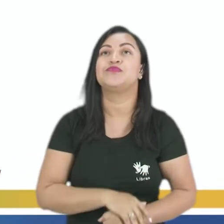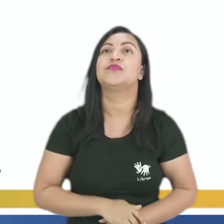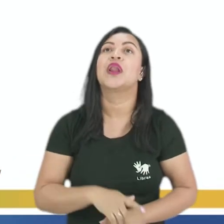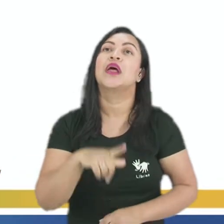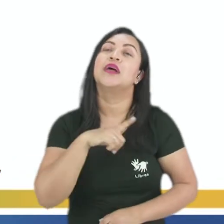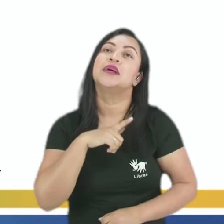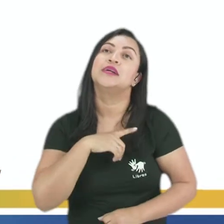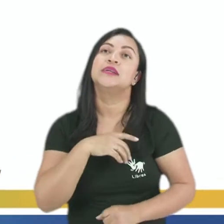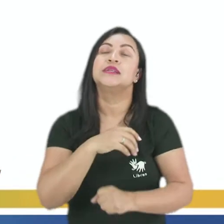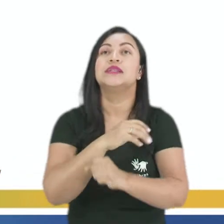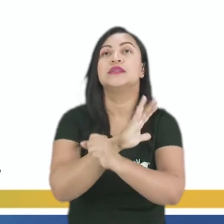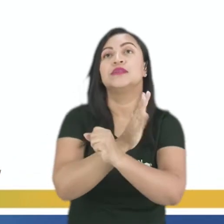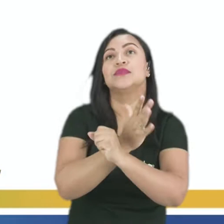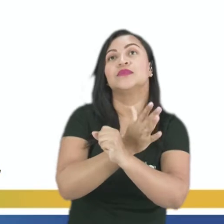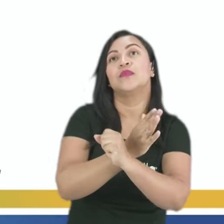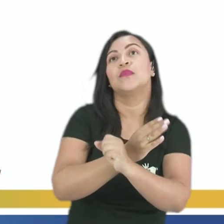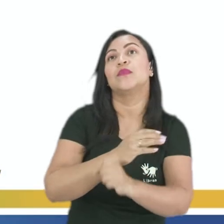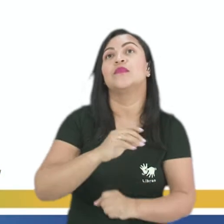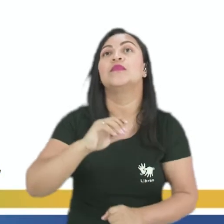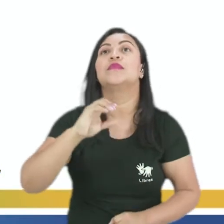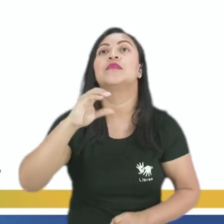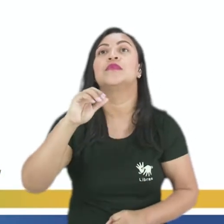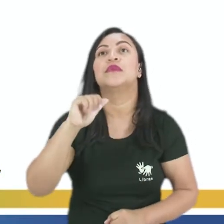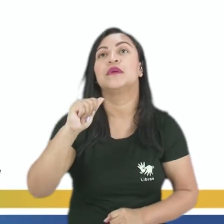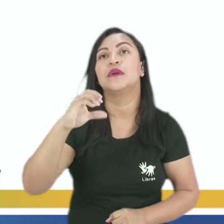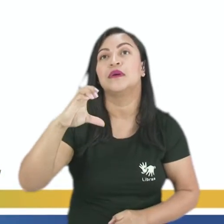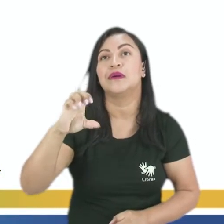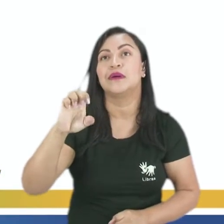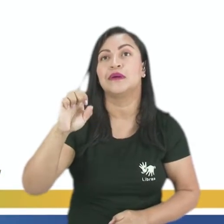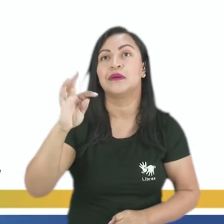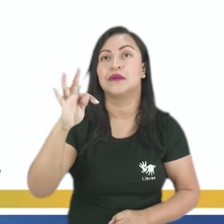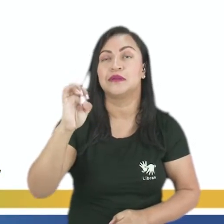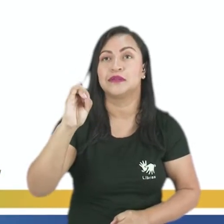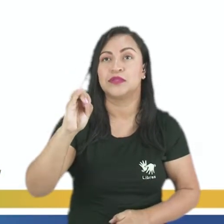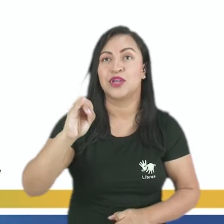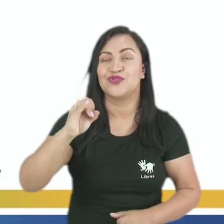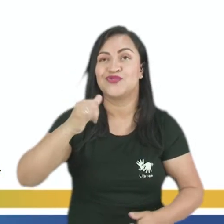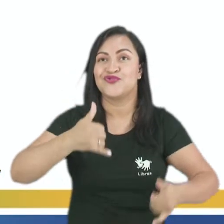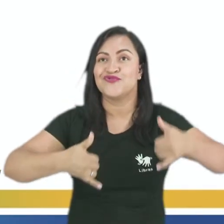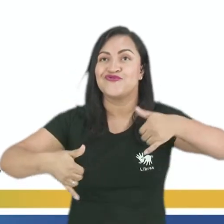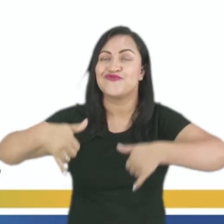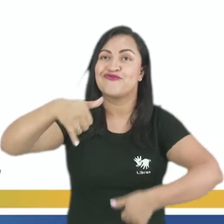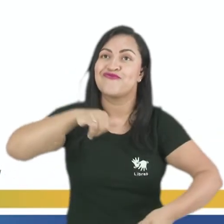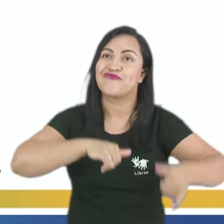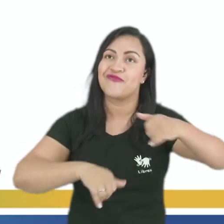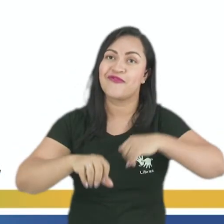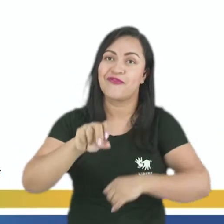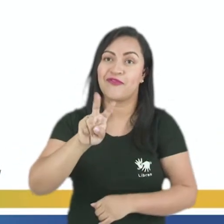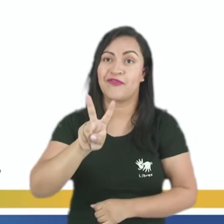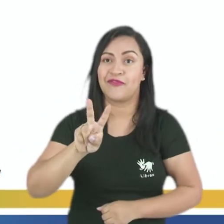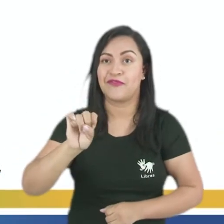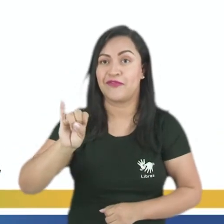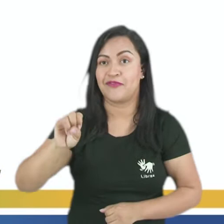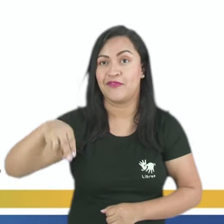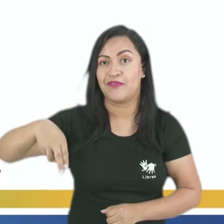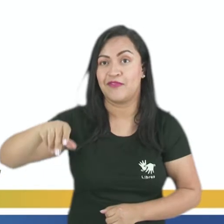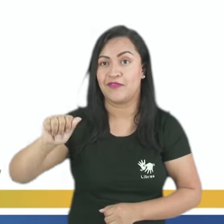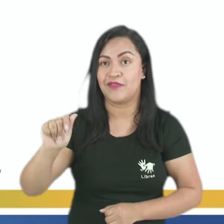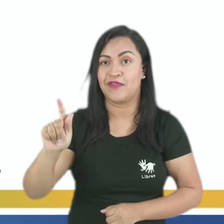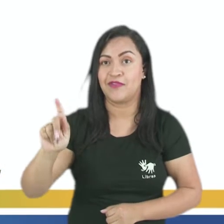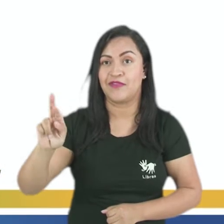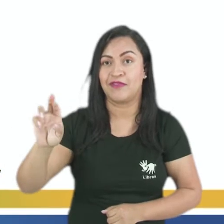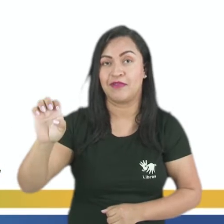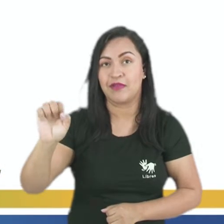temos o ácido acético, que é o ácido que está presente no vinagre, tá? Então, nós utilizamos muito no dia a dia esse